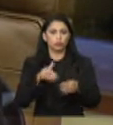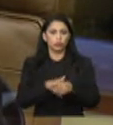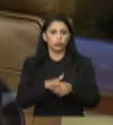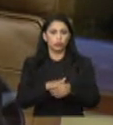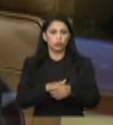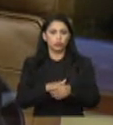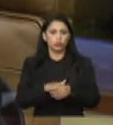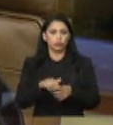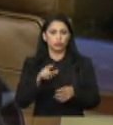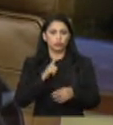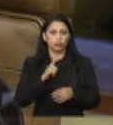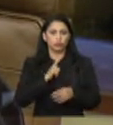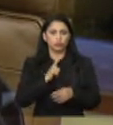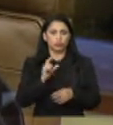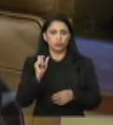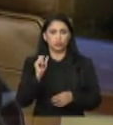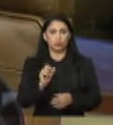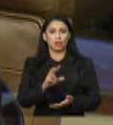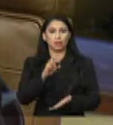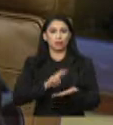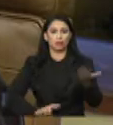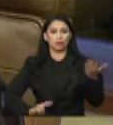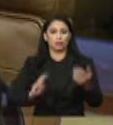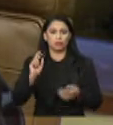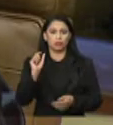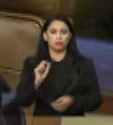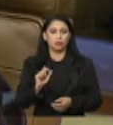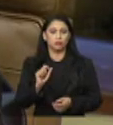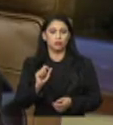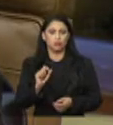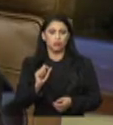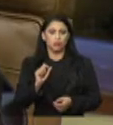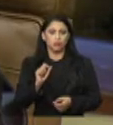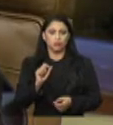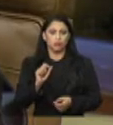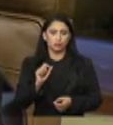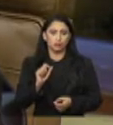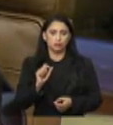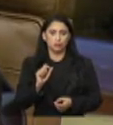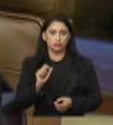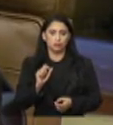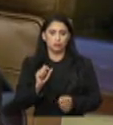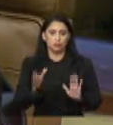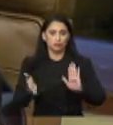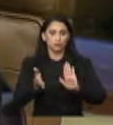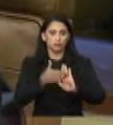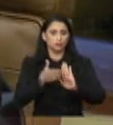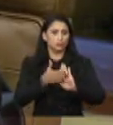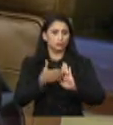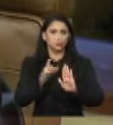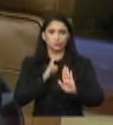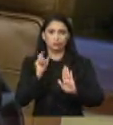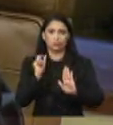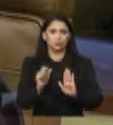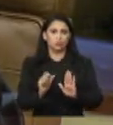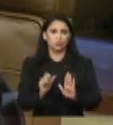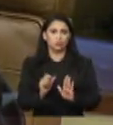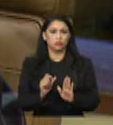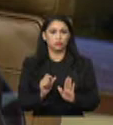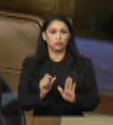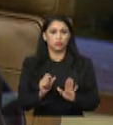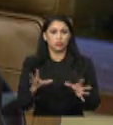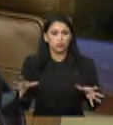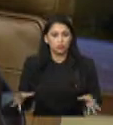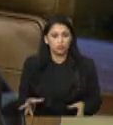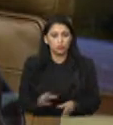próprio voto do eminente Ministro relator trouxe a colação propondo uma fixação digamos mais